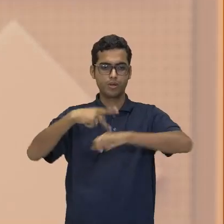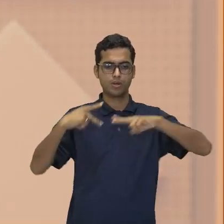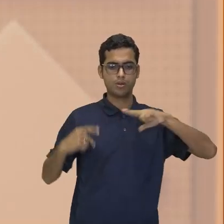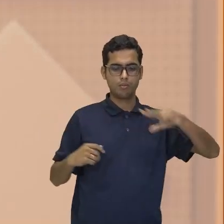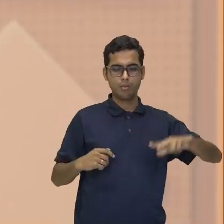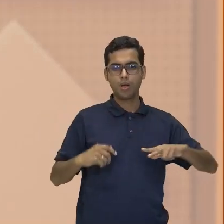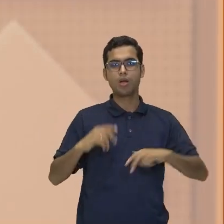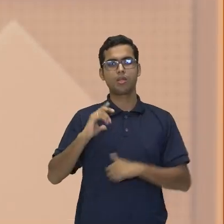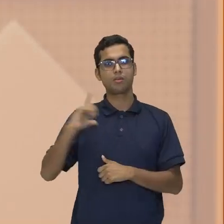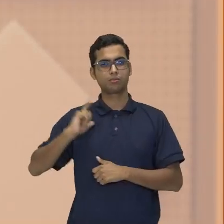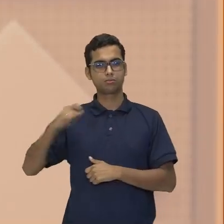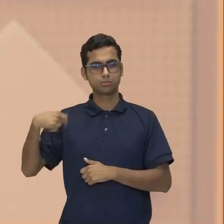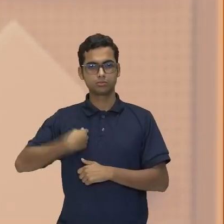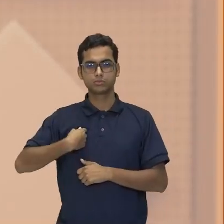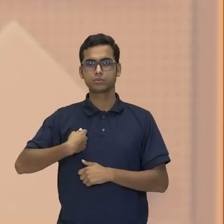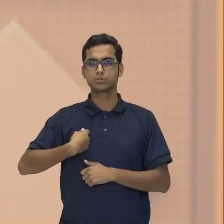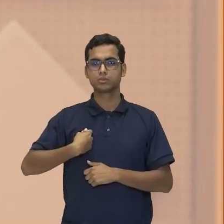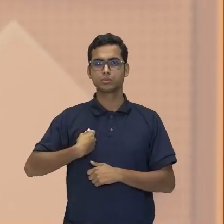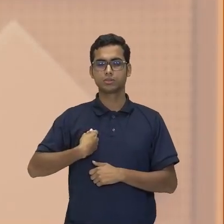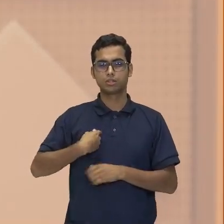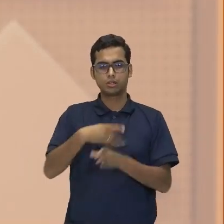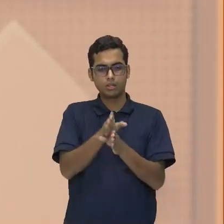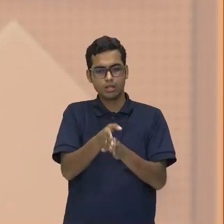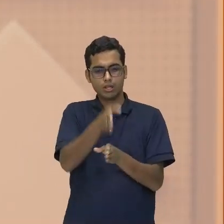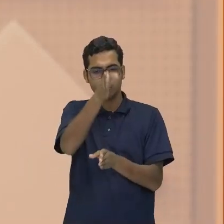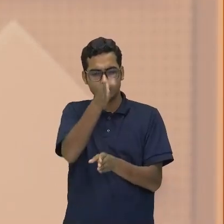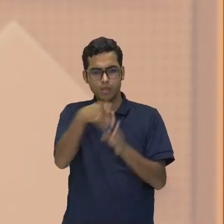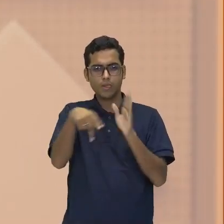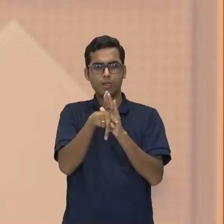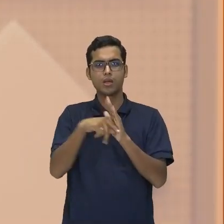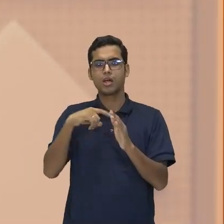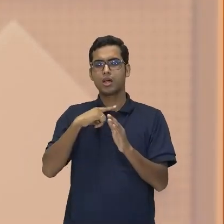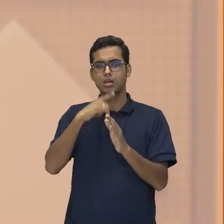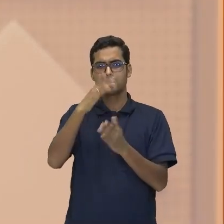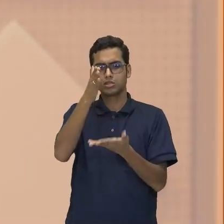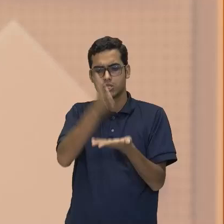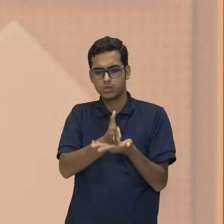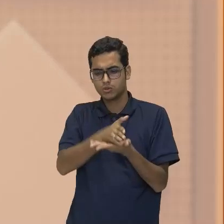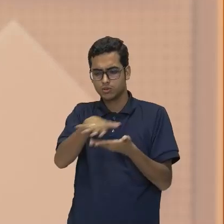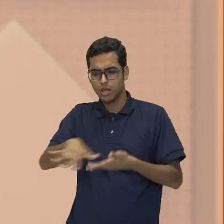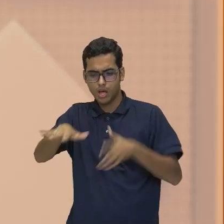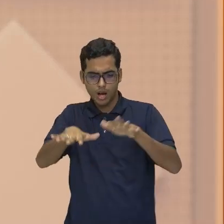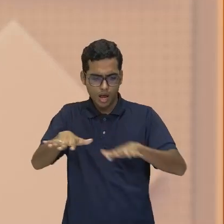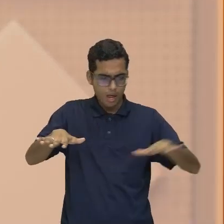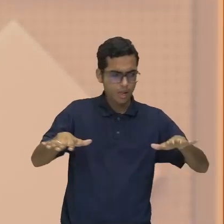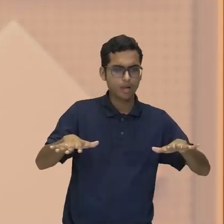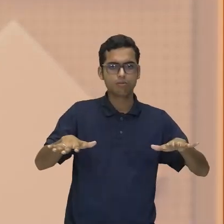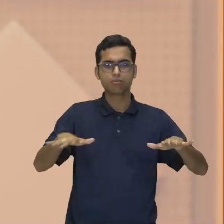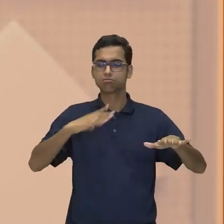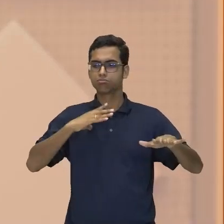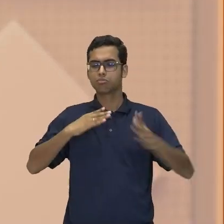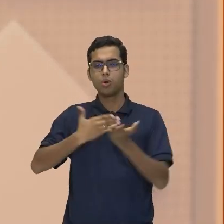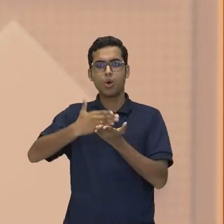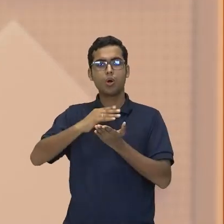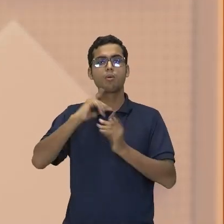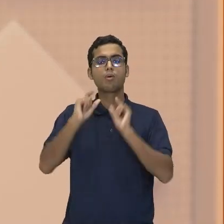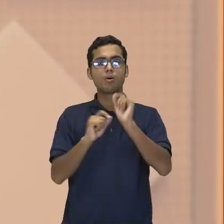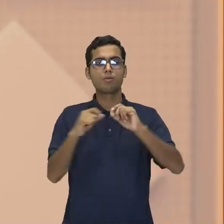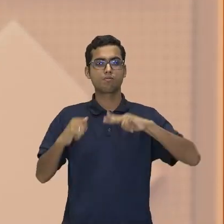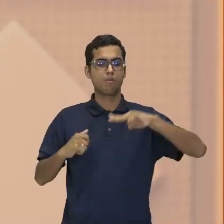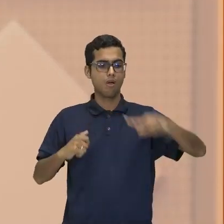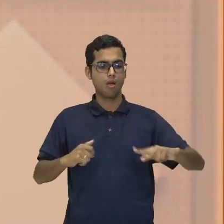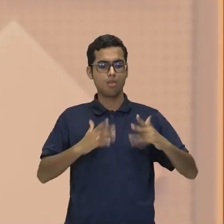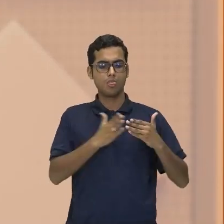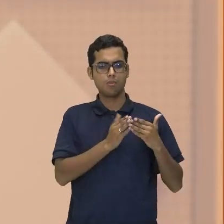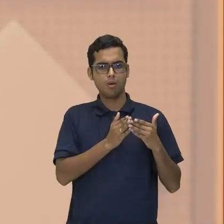tão fixo como ele era antes. Então, os portugueses, já que estão sob o domínio espanhol, eles começam